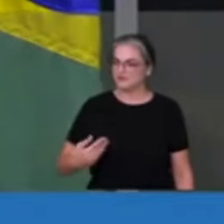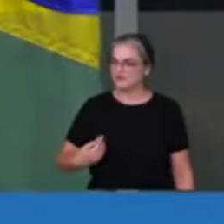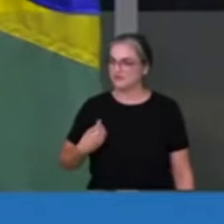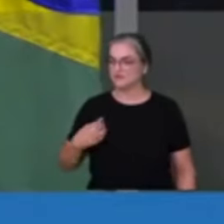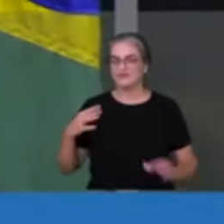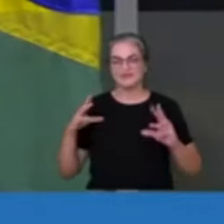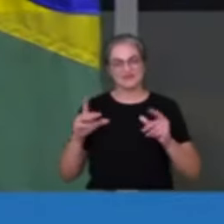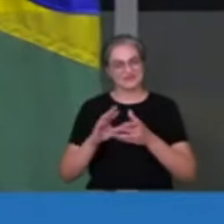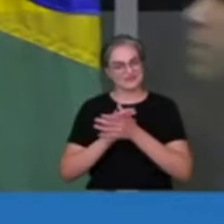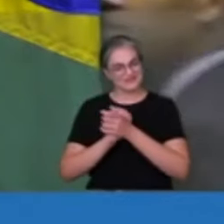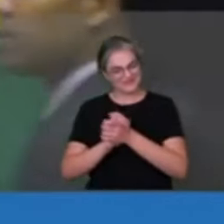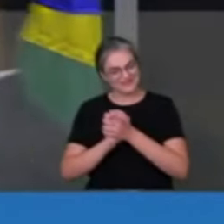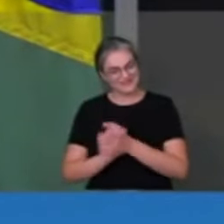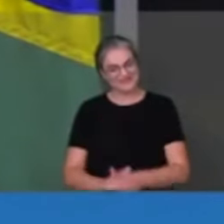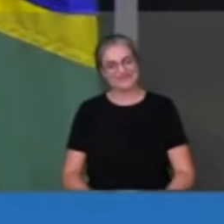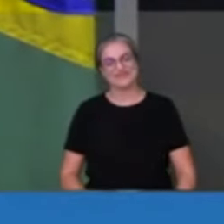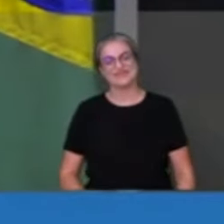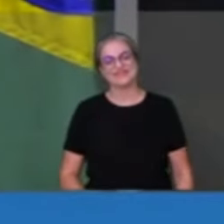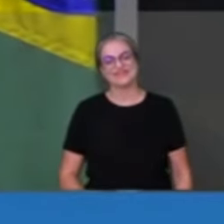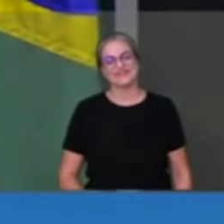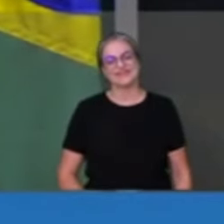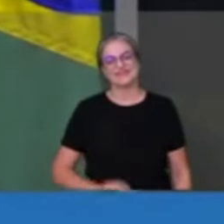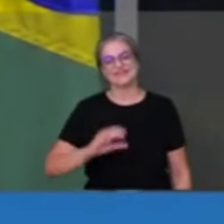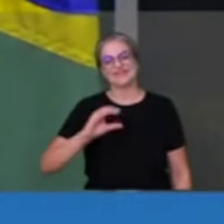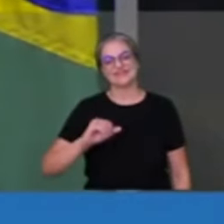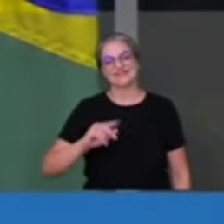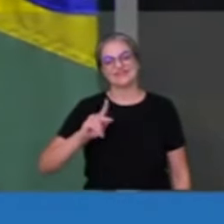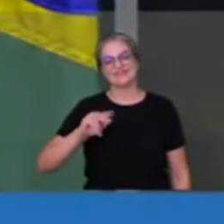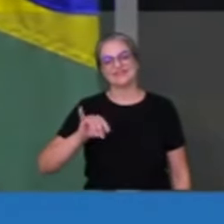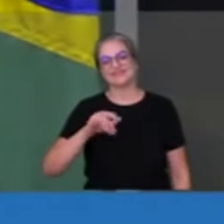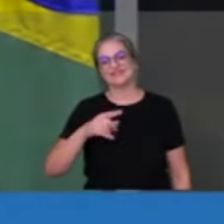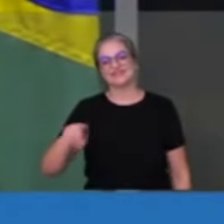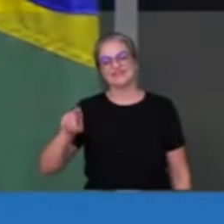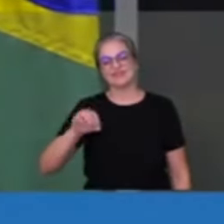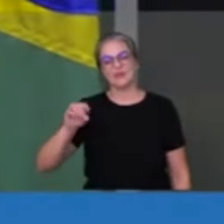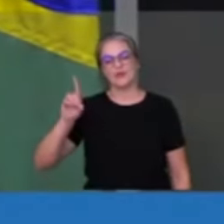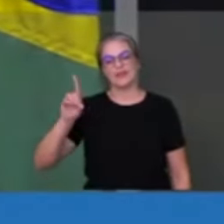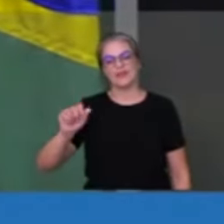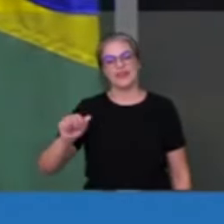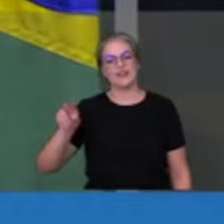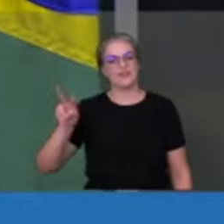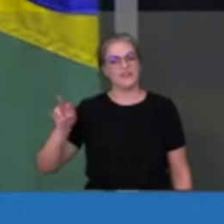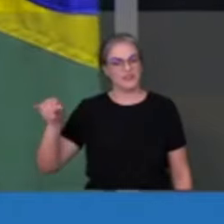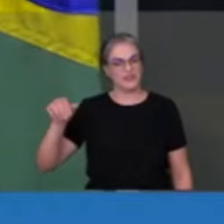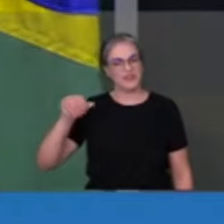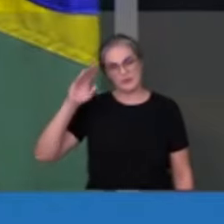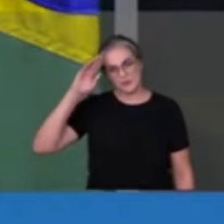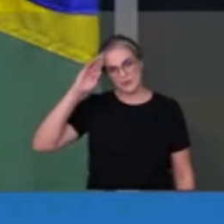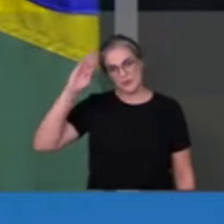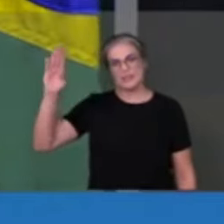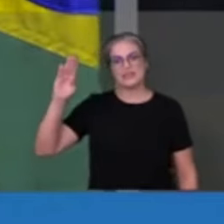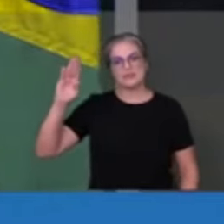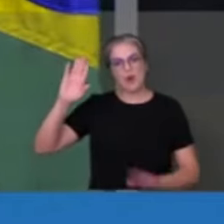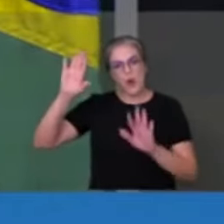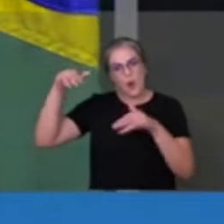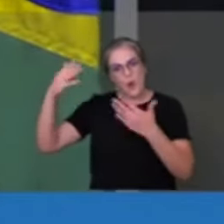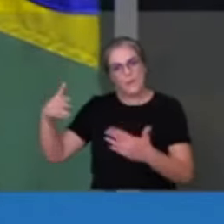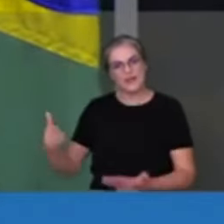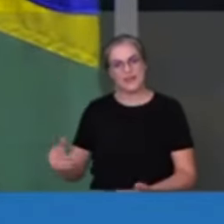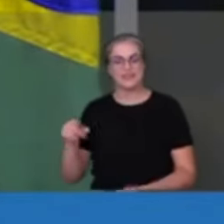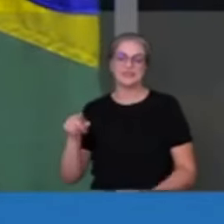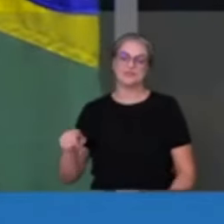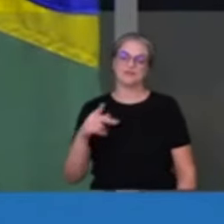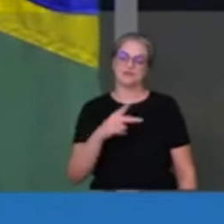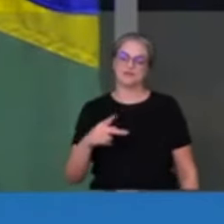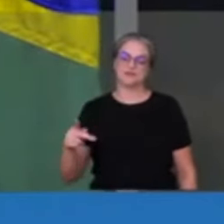Capitão Davi o grande Davi o grande homenageado no dia de hoje como presidente da Associação